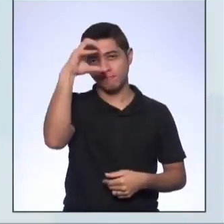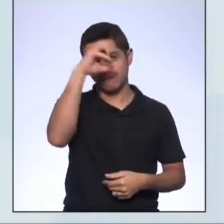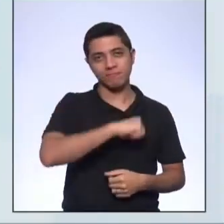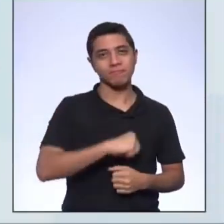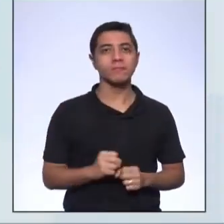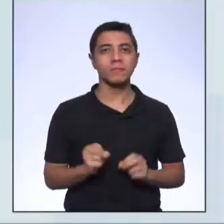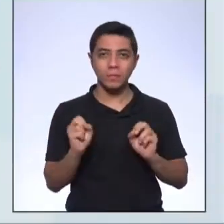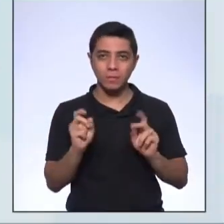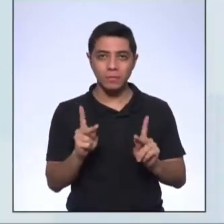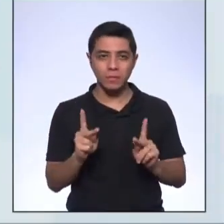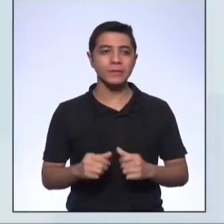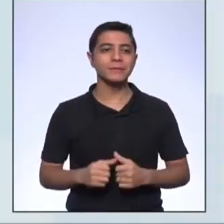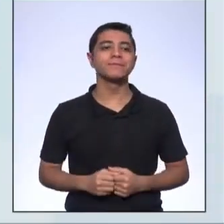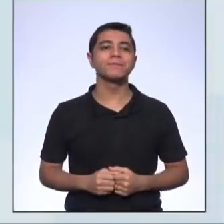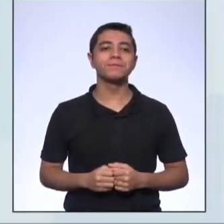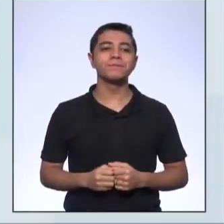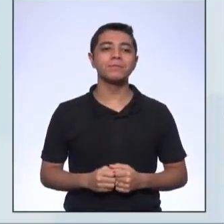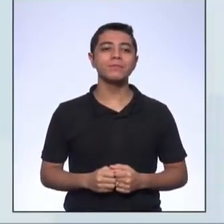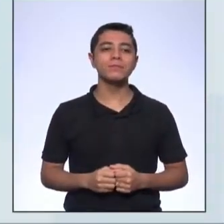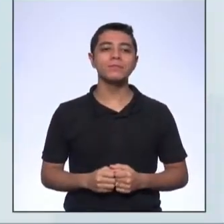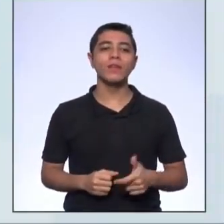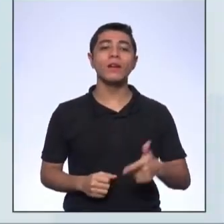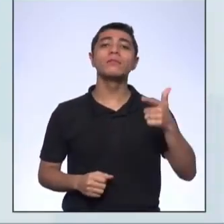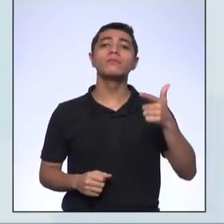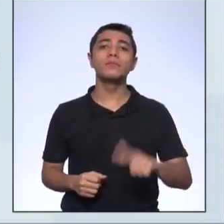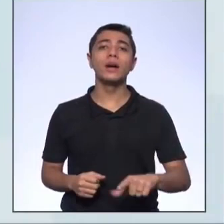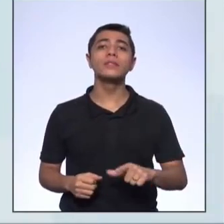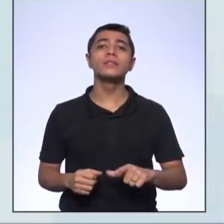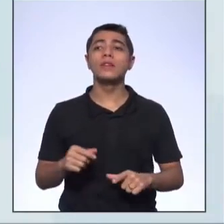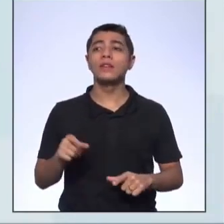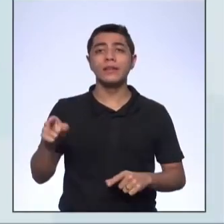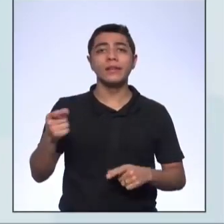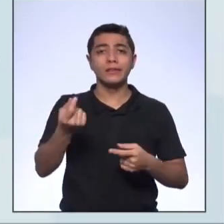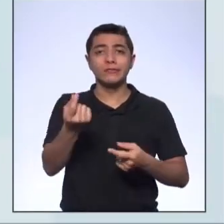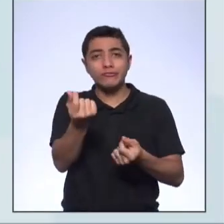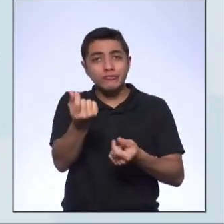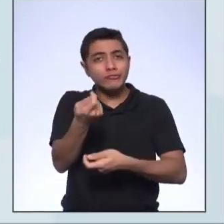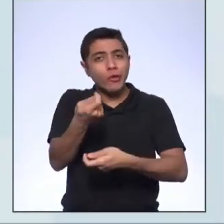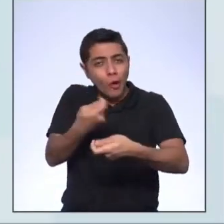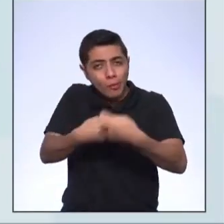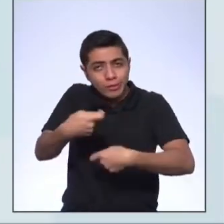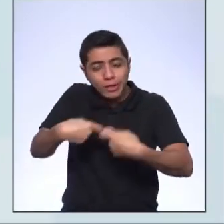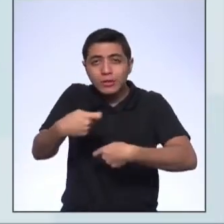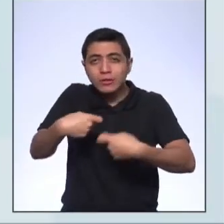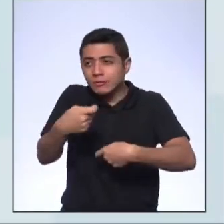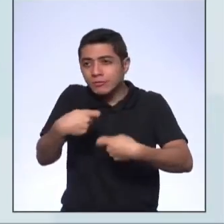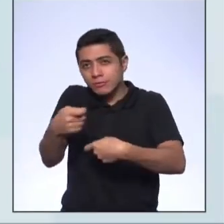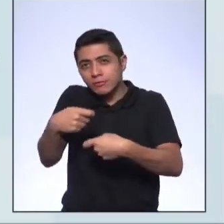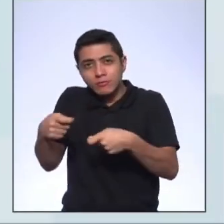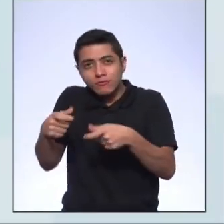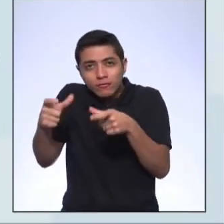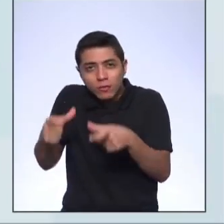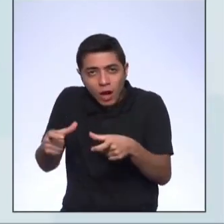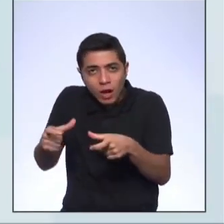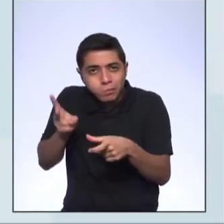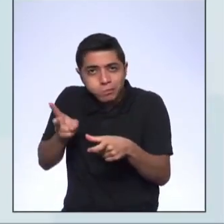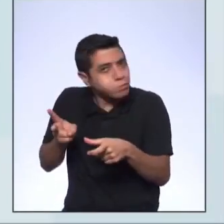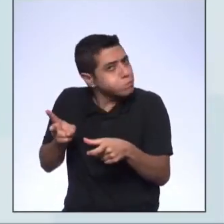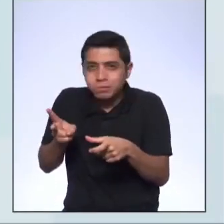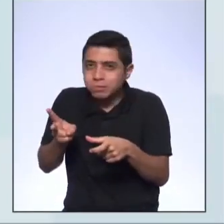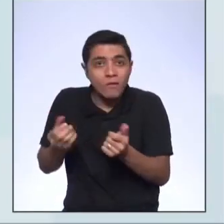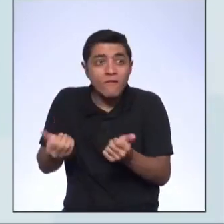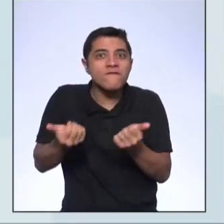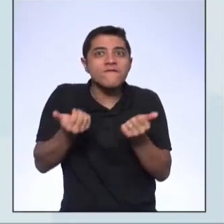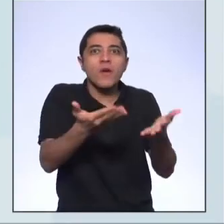né? Expansão comercial elevada ao patamar internacional. Então, a gente já tem a primeira aí, quer dizer, a primeira